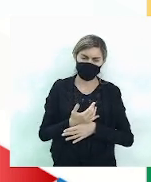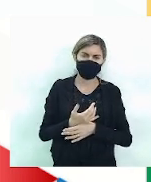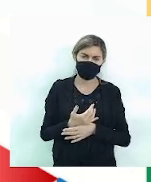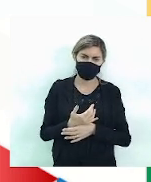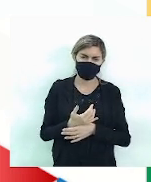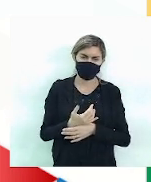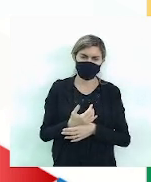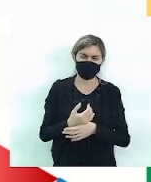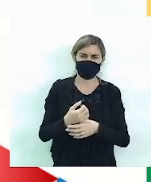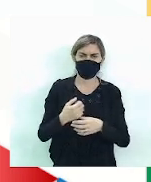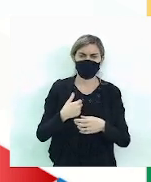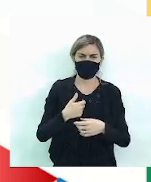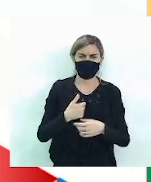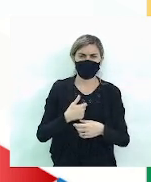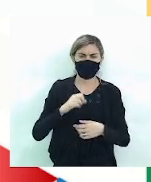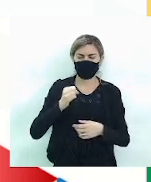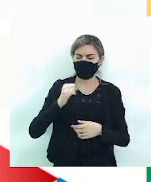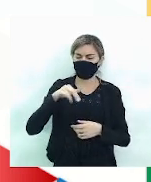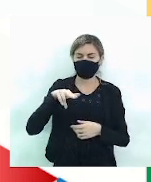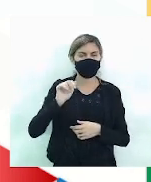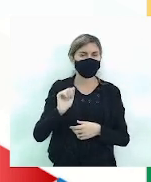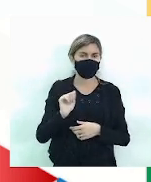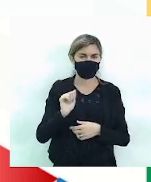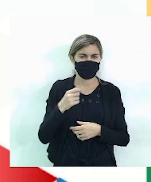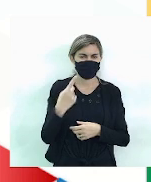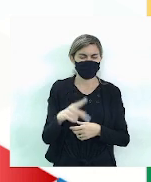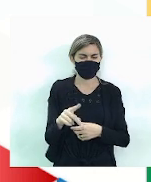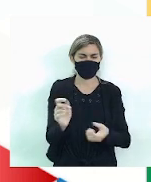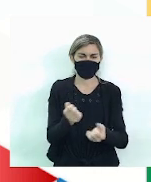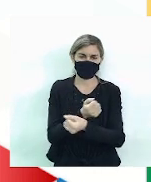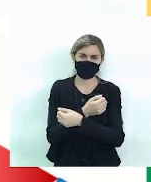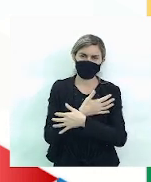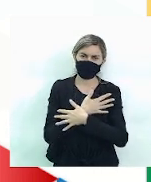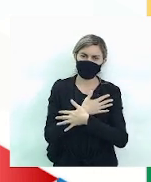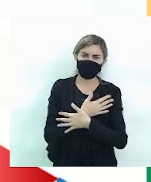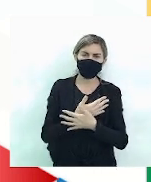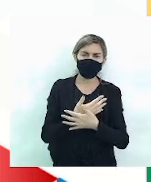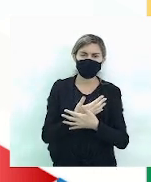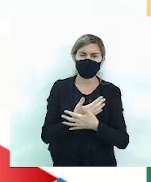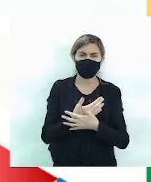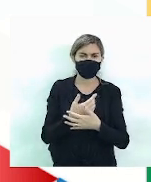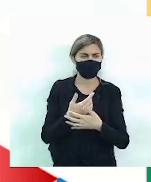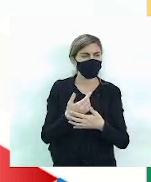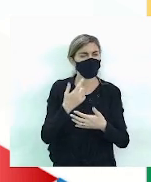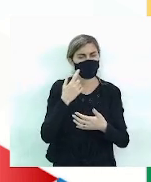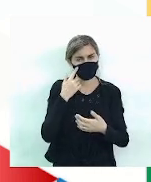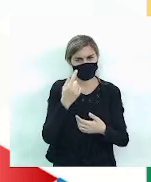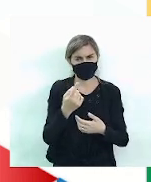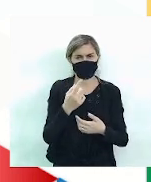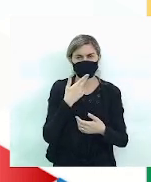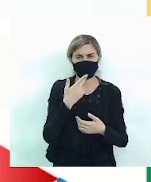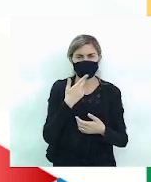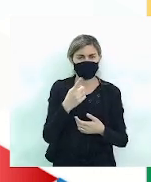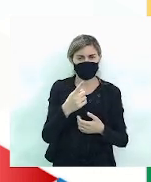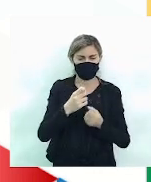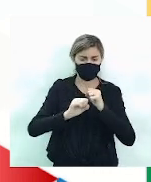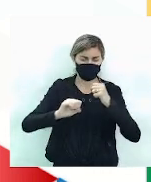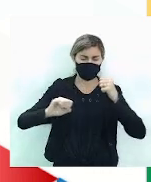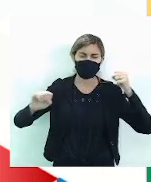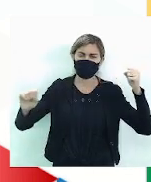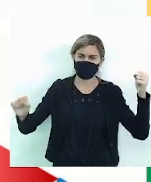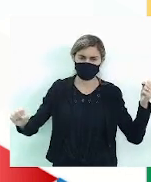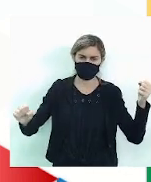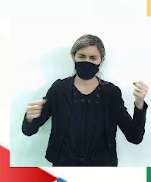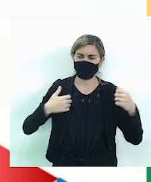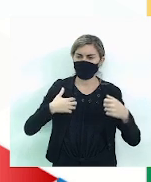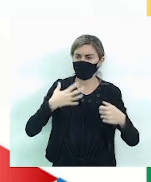de gasolina, foi minha sina, nos teus braços vi parar. Ó. Aí ele diz, tua grandeza